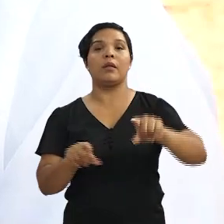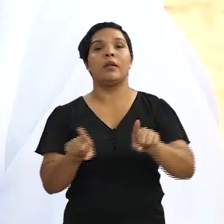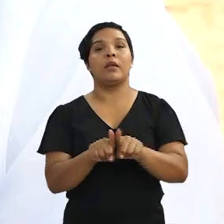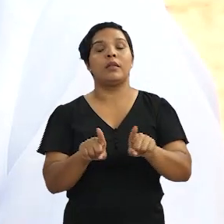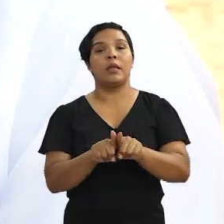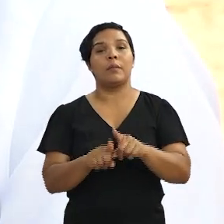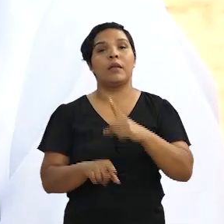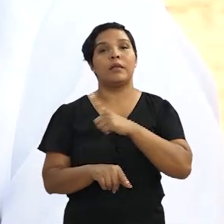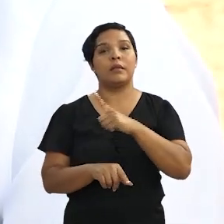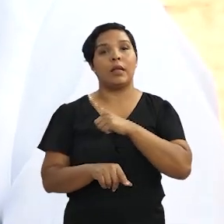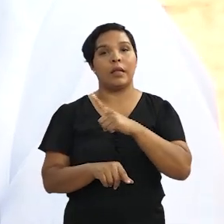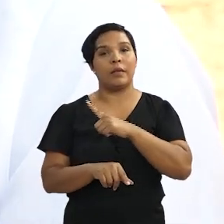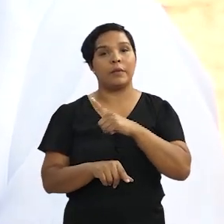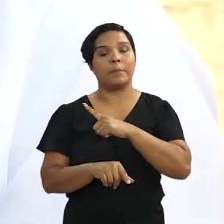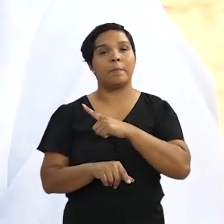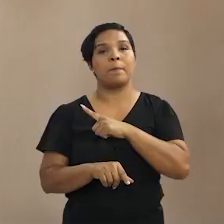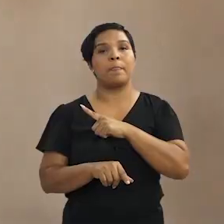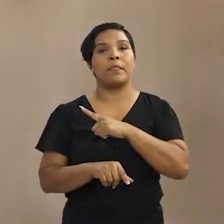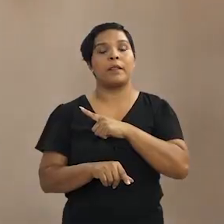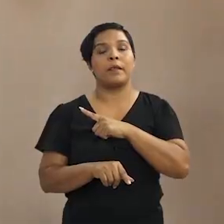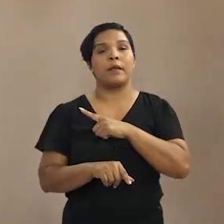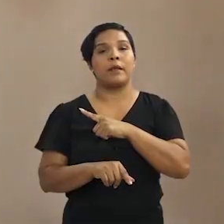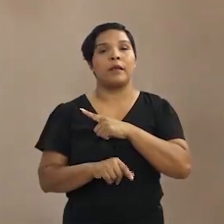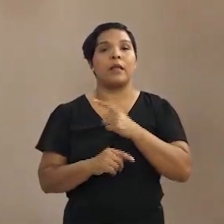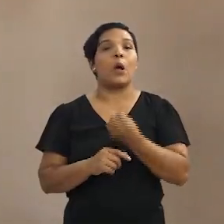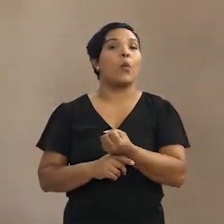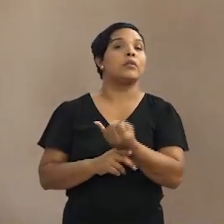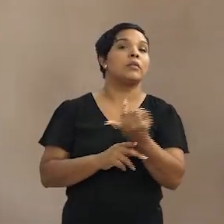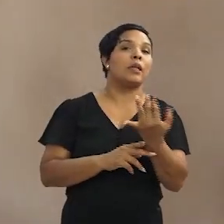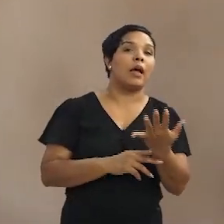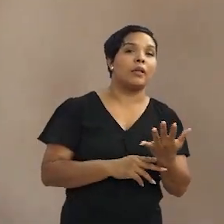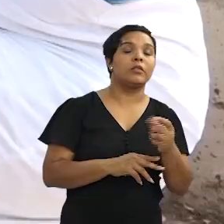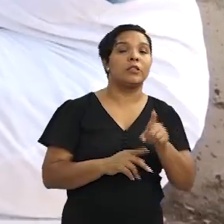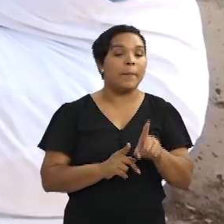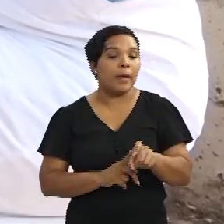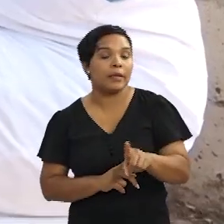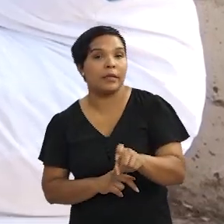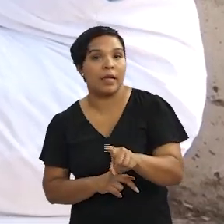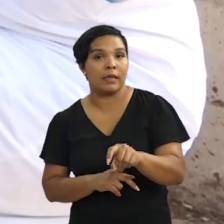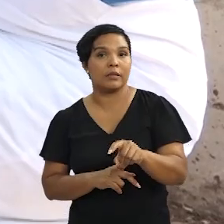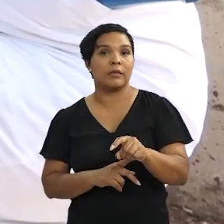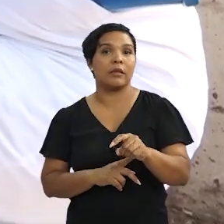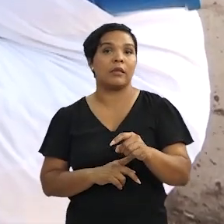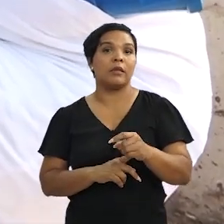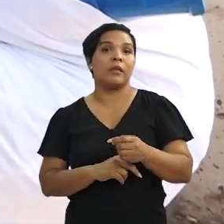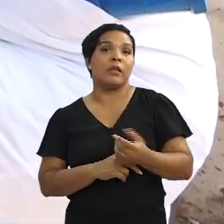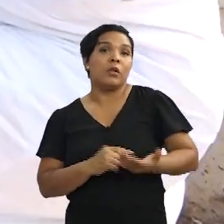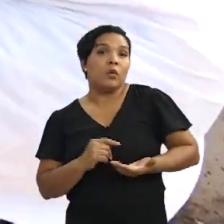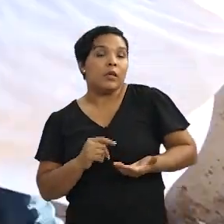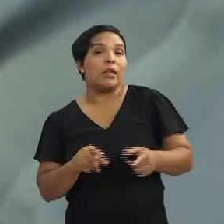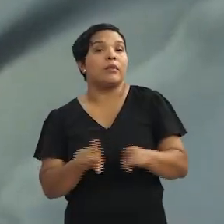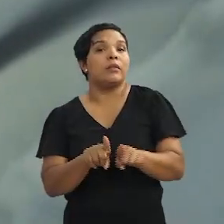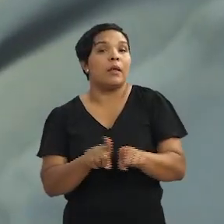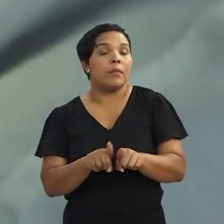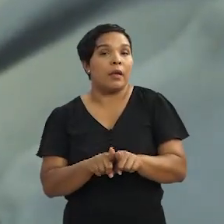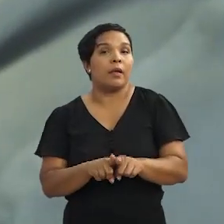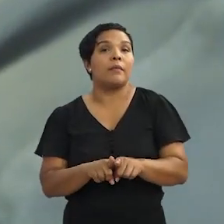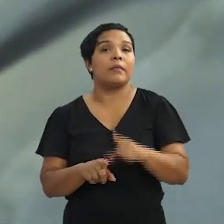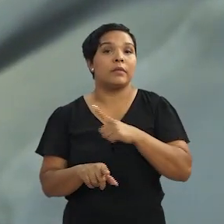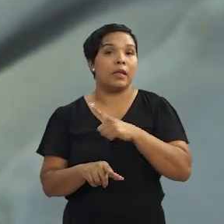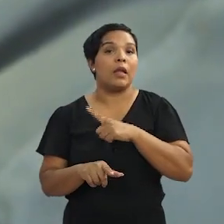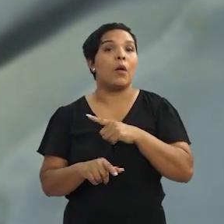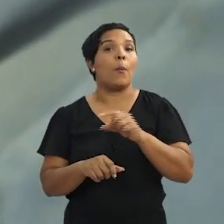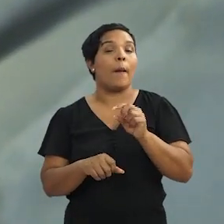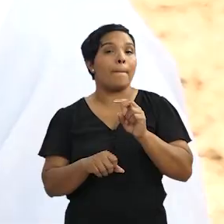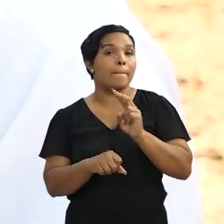E nós observamos que existe sim uma redução da quantidade de bactérias presentes na superfície do teto e